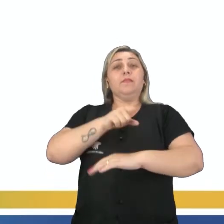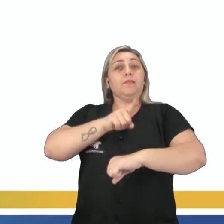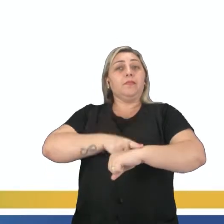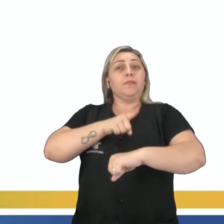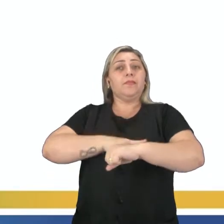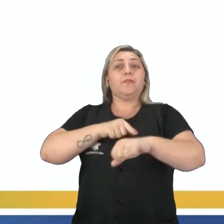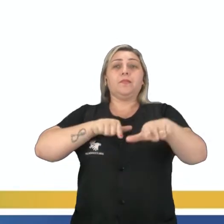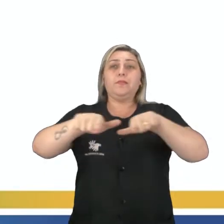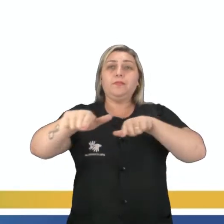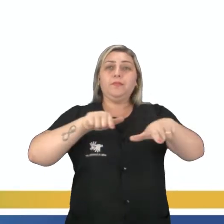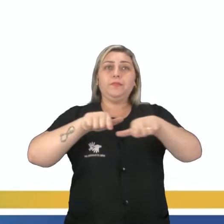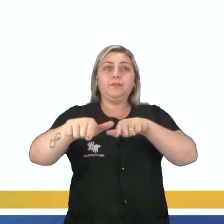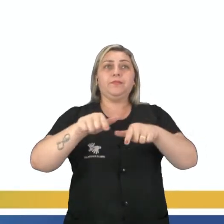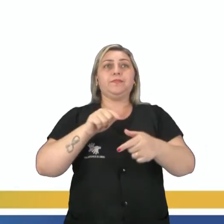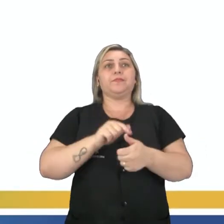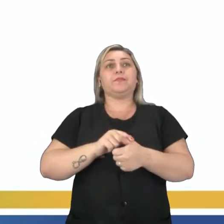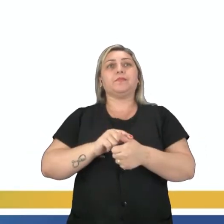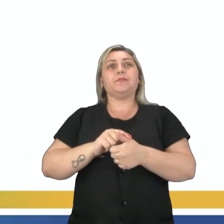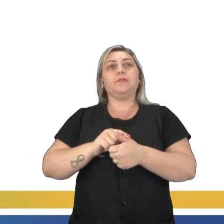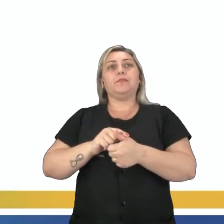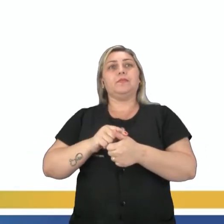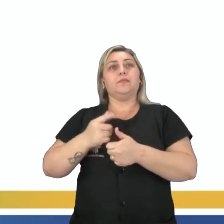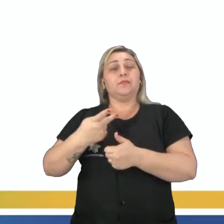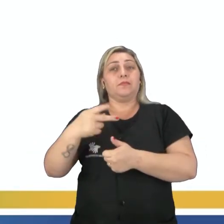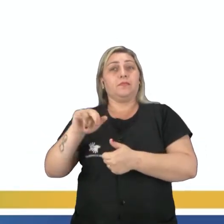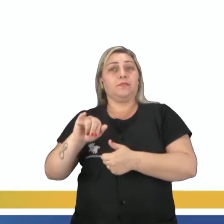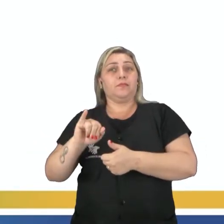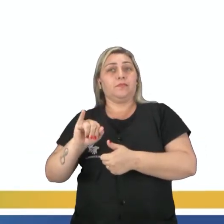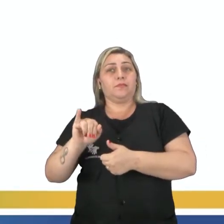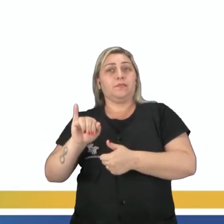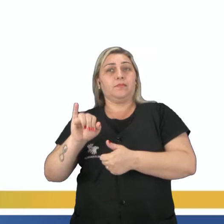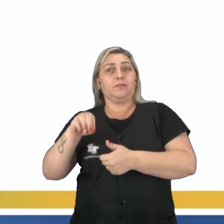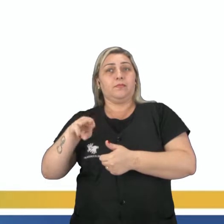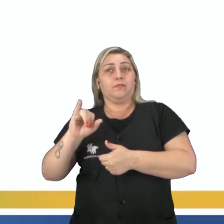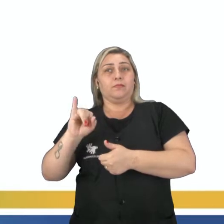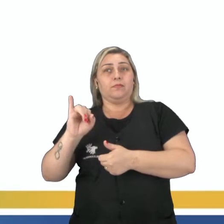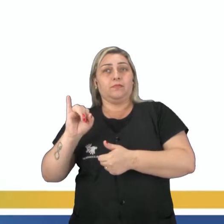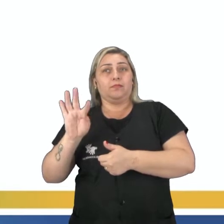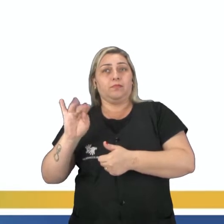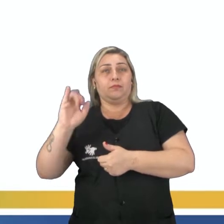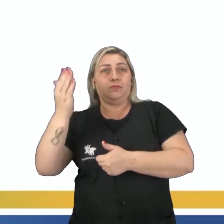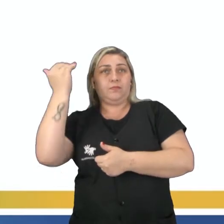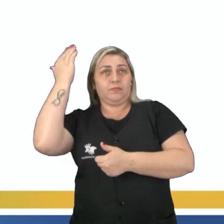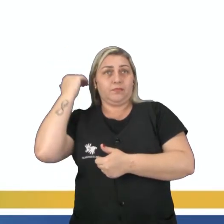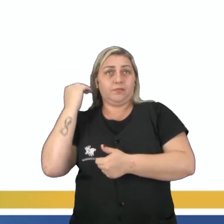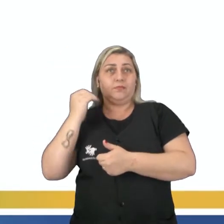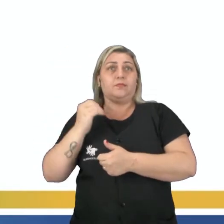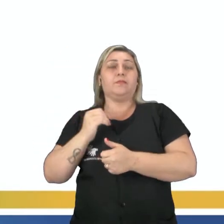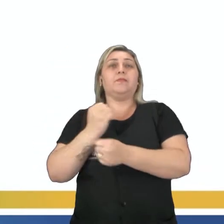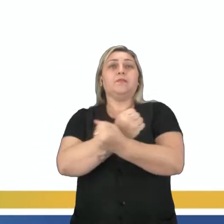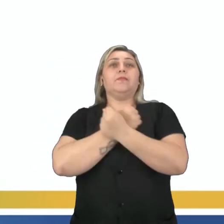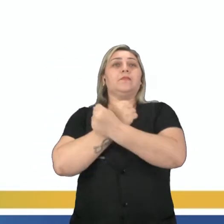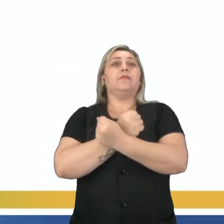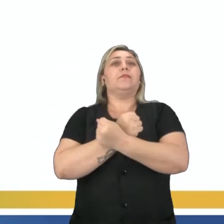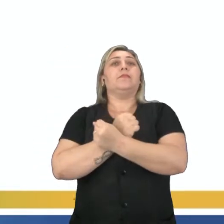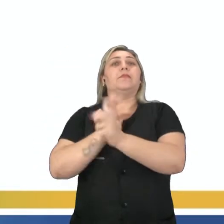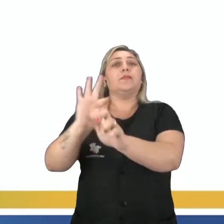trabalho. Esses modos são o modo primitivo, o escravo, ou regime escravo,